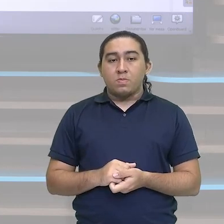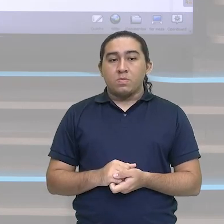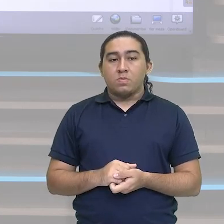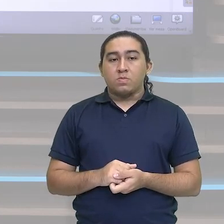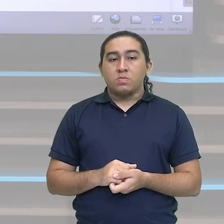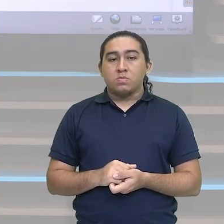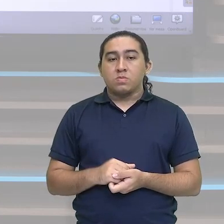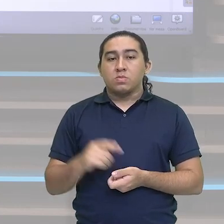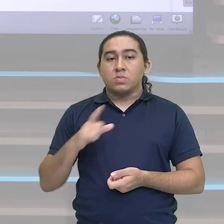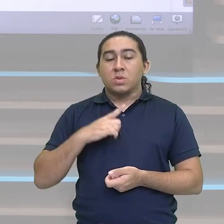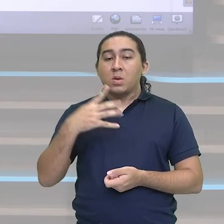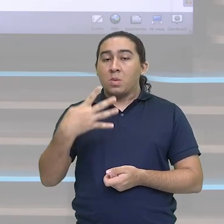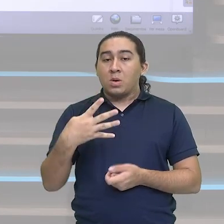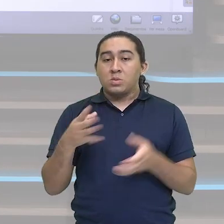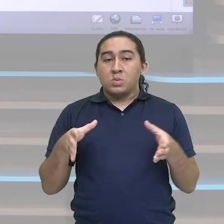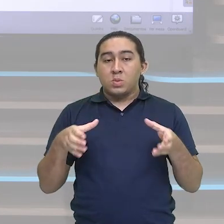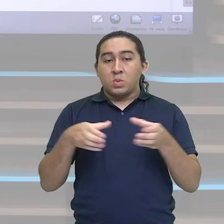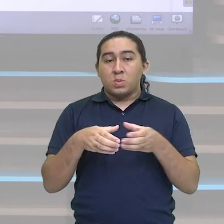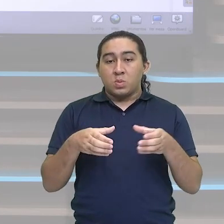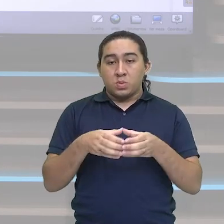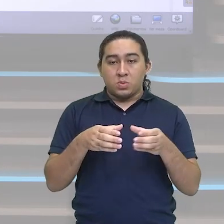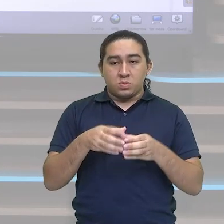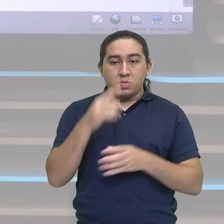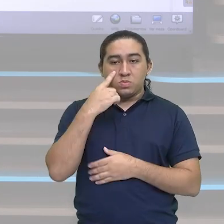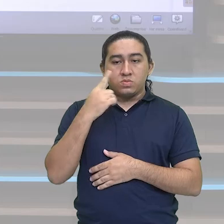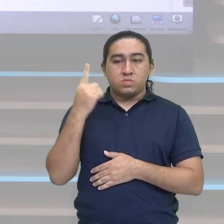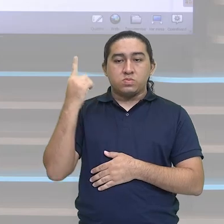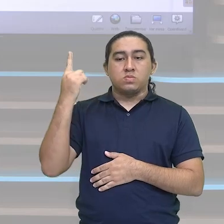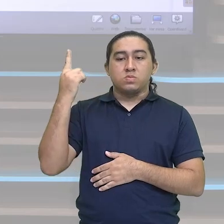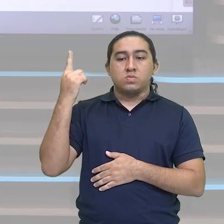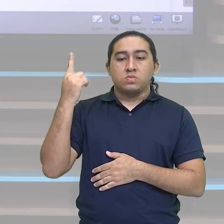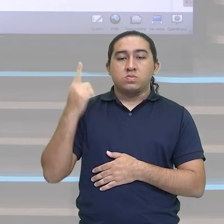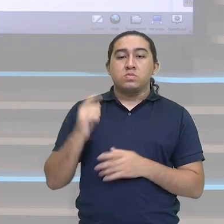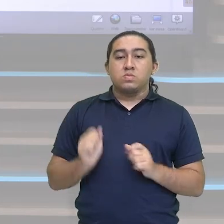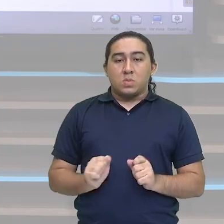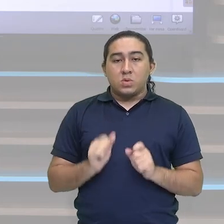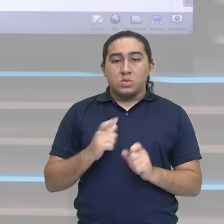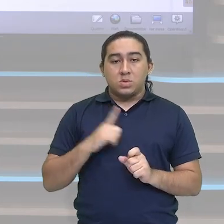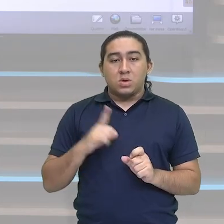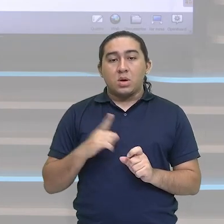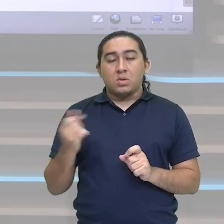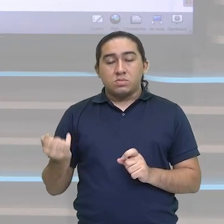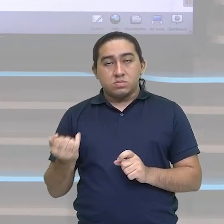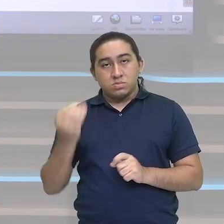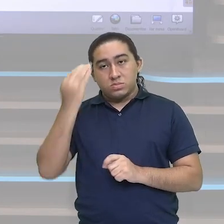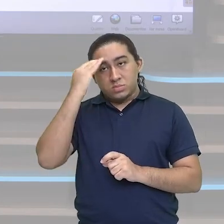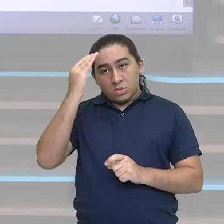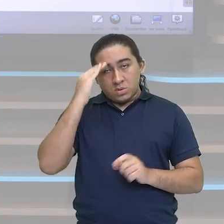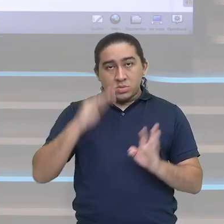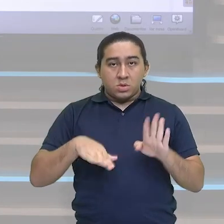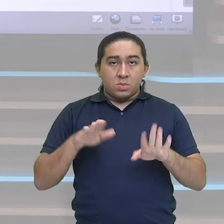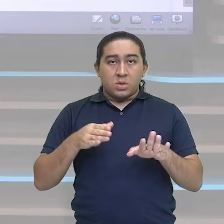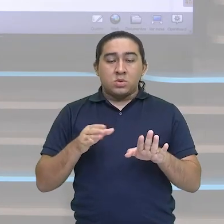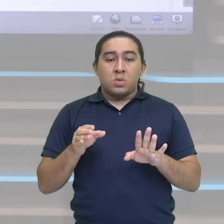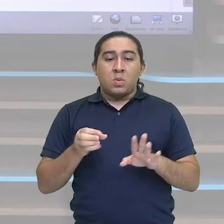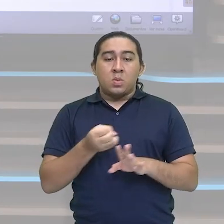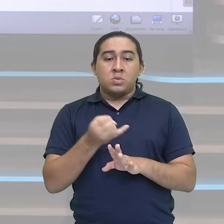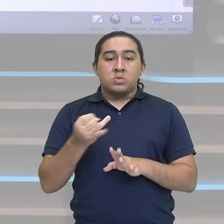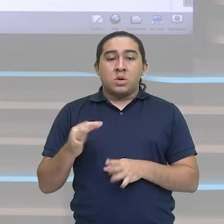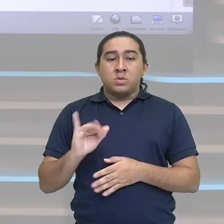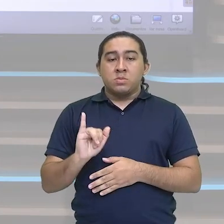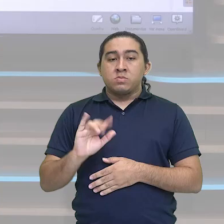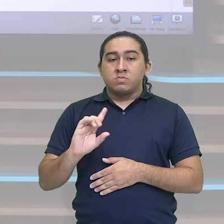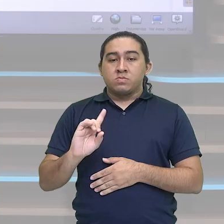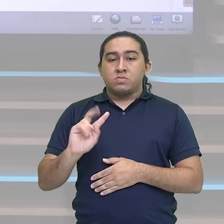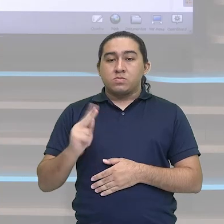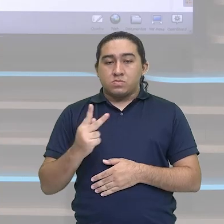gente tem 4 grupos, de países que podem ser considerados ali dependendo do seu valor de IDH.